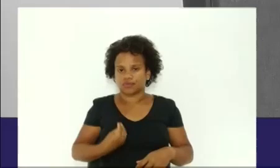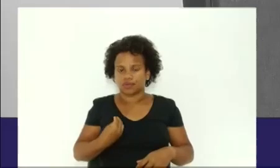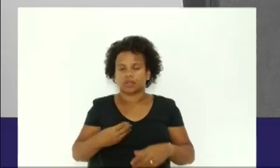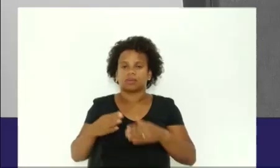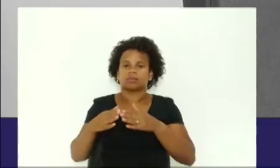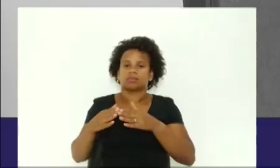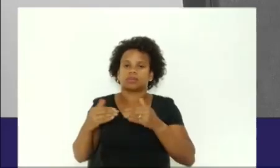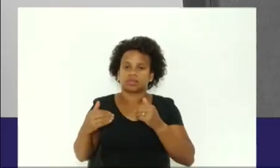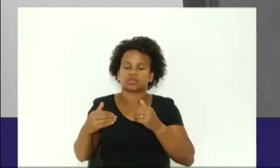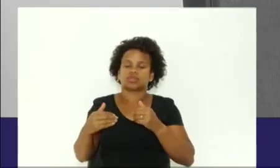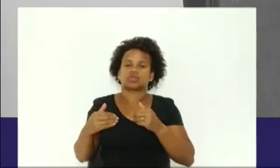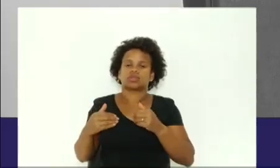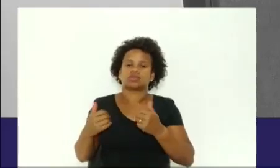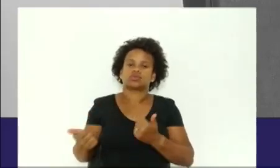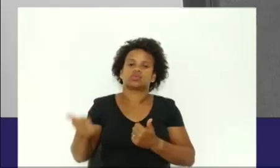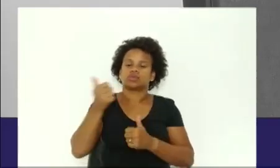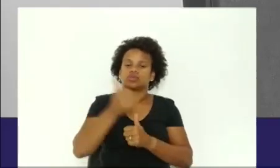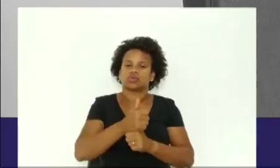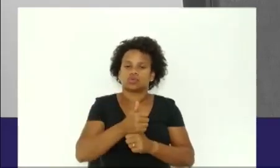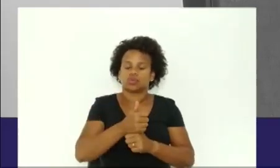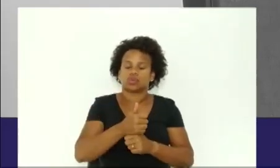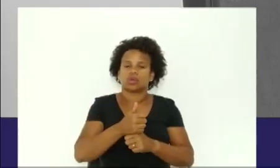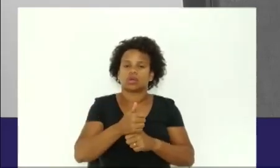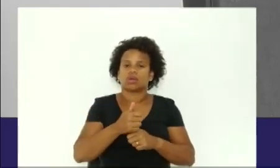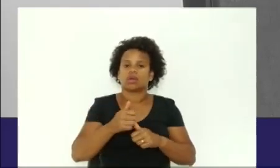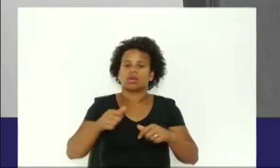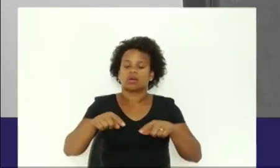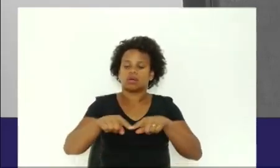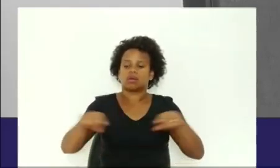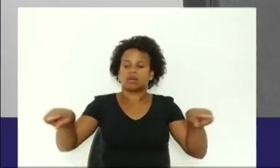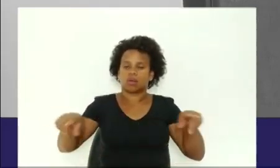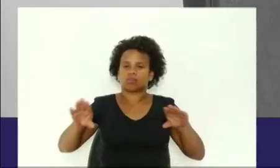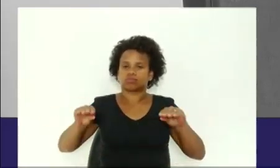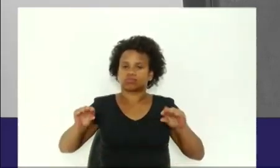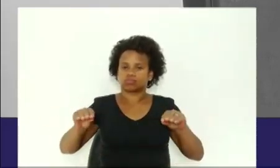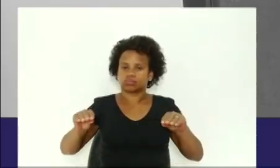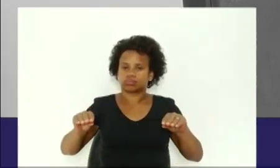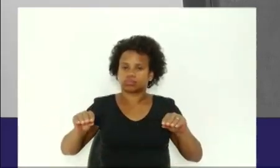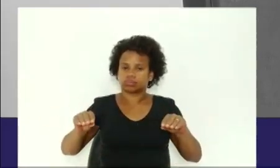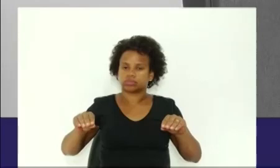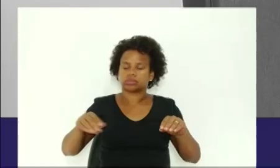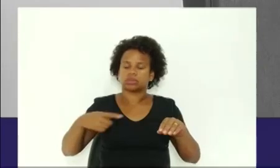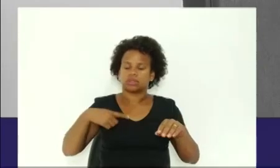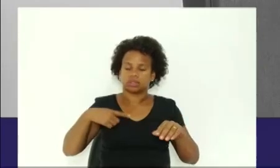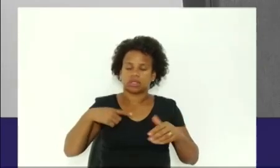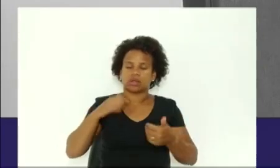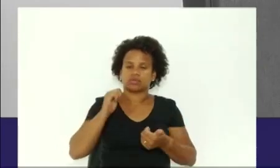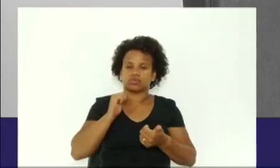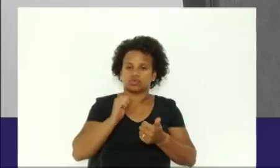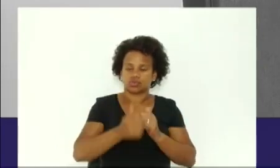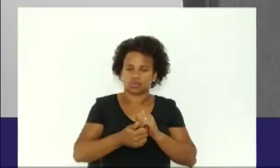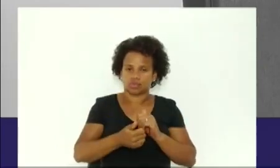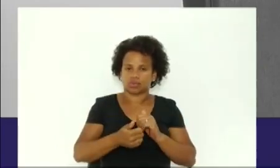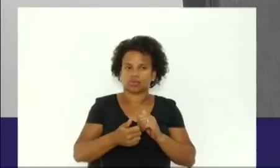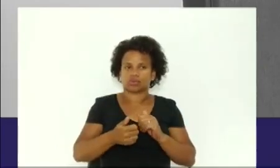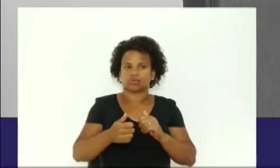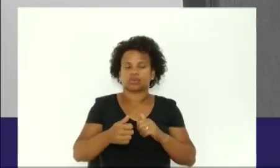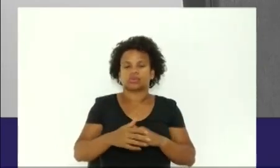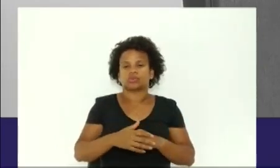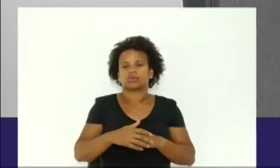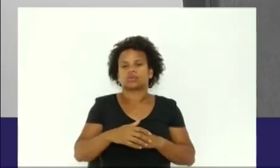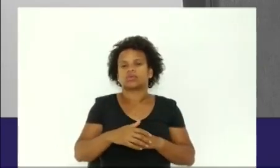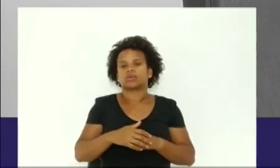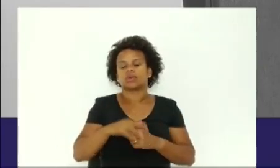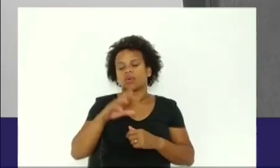solicita-se substituir os colchonetes do salão existente no complexo esportivo Leandro César Zanardo